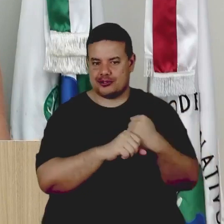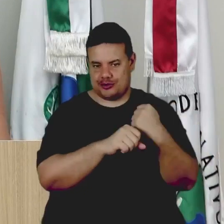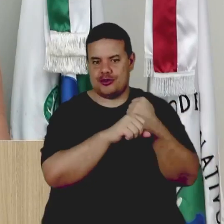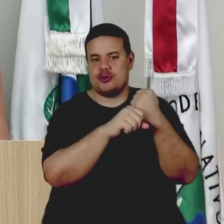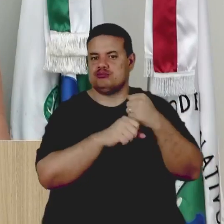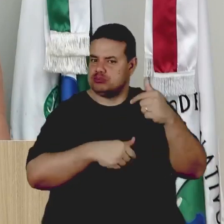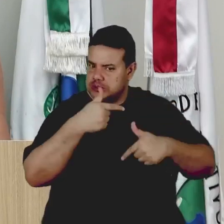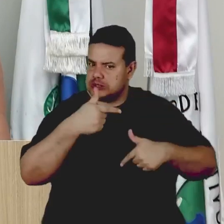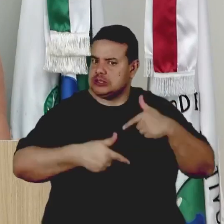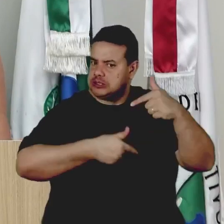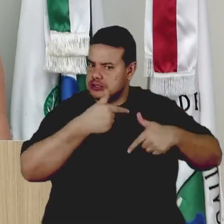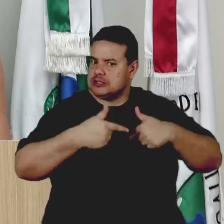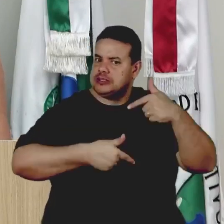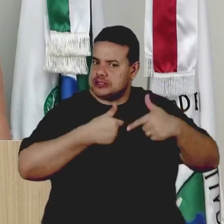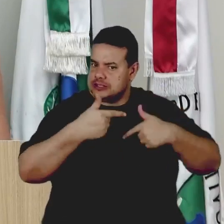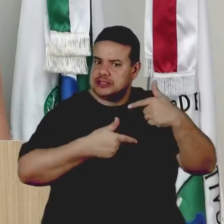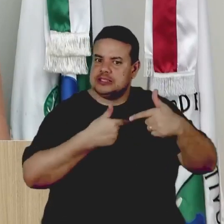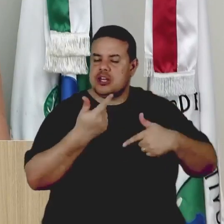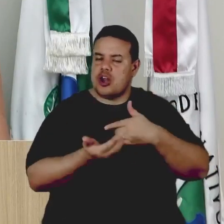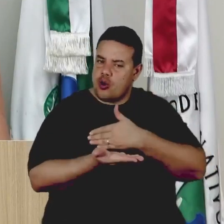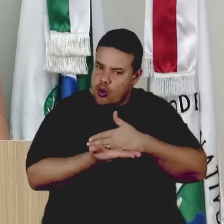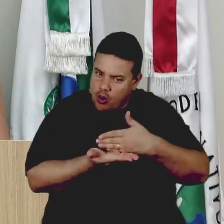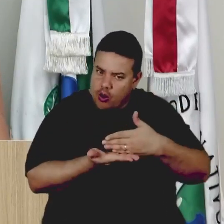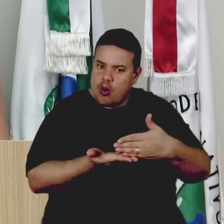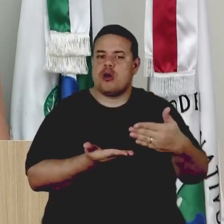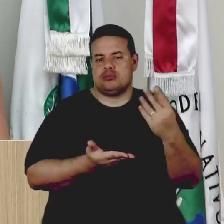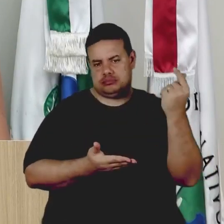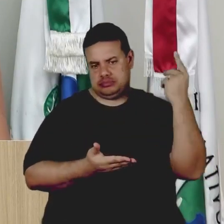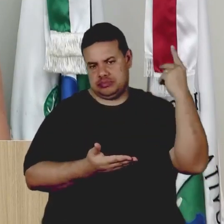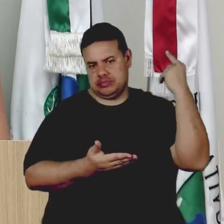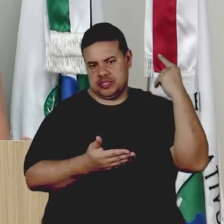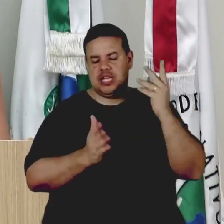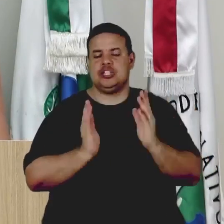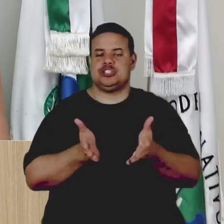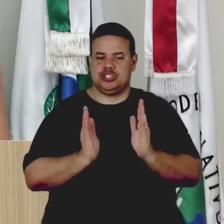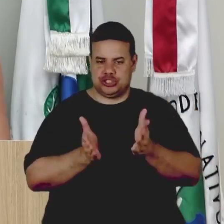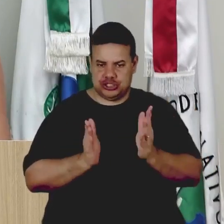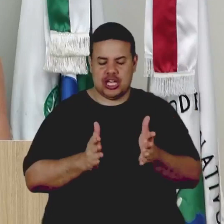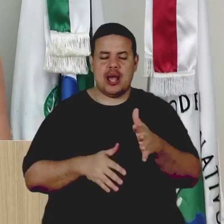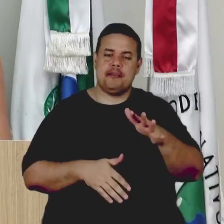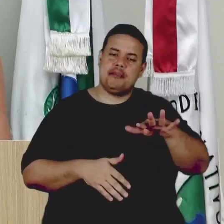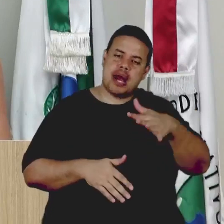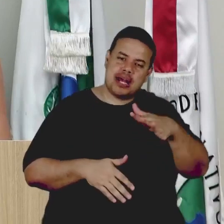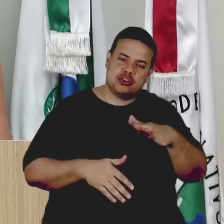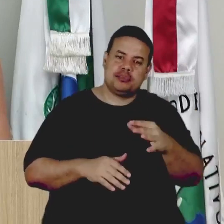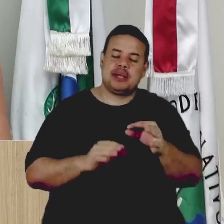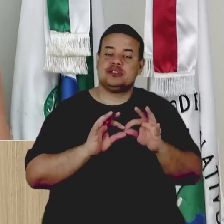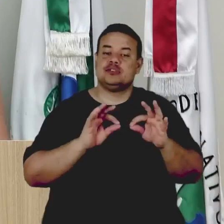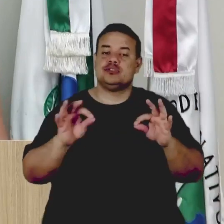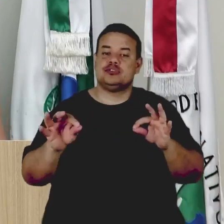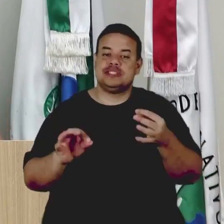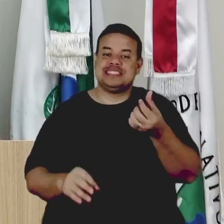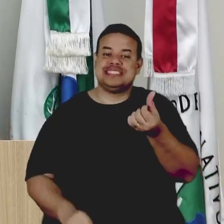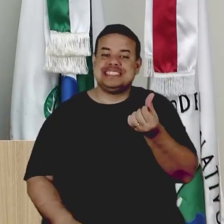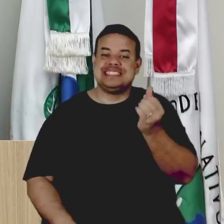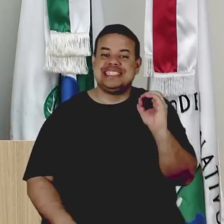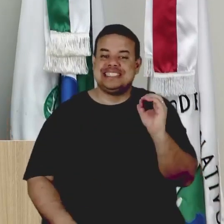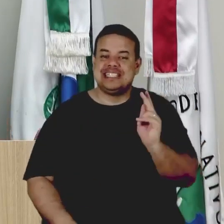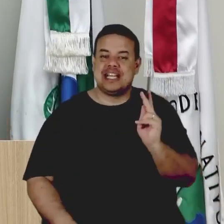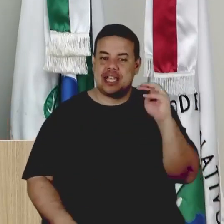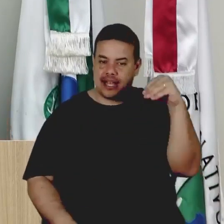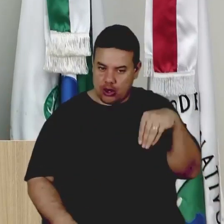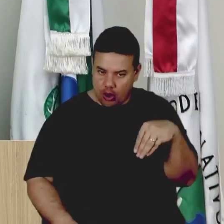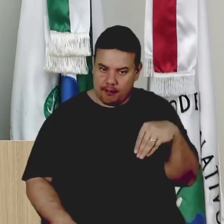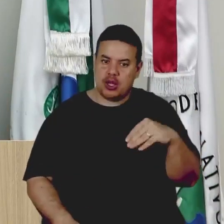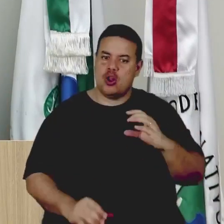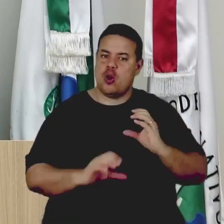está sendo feito desde o início da gestão. Então, temos aí mais de aproximadamente 60 quilômetros de